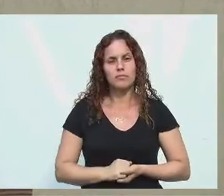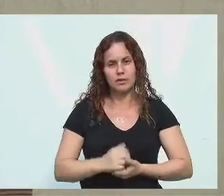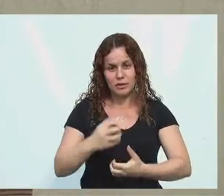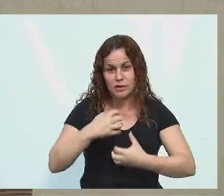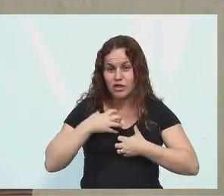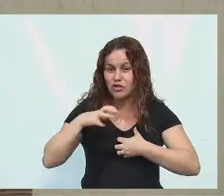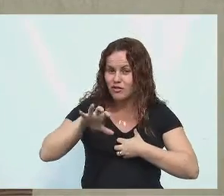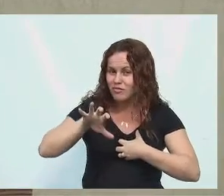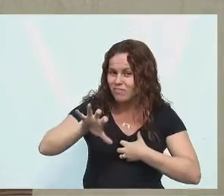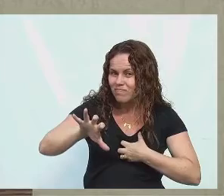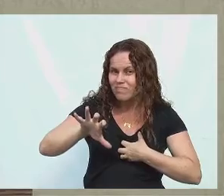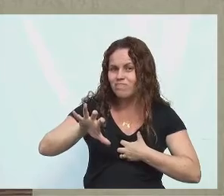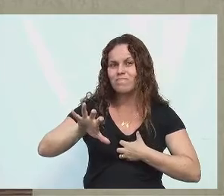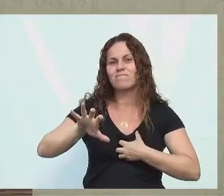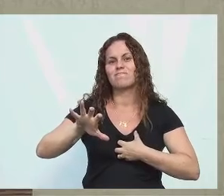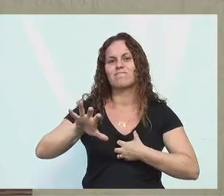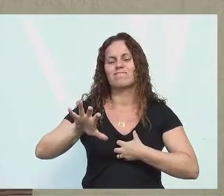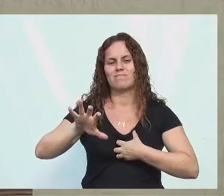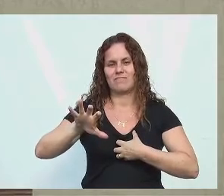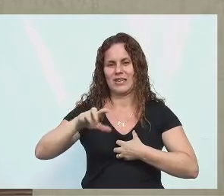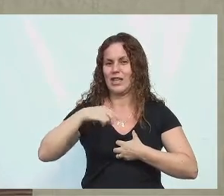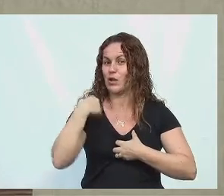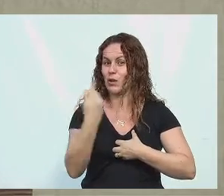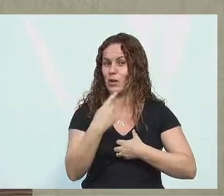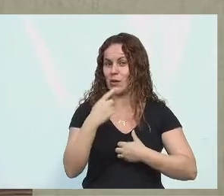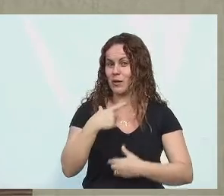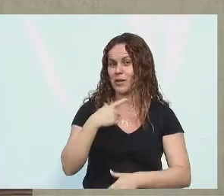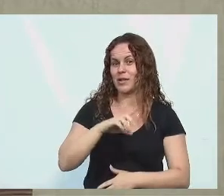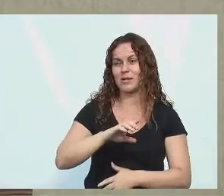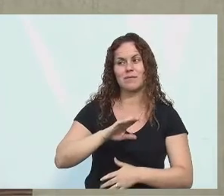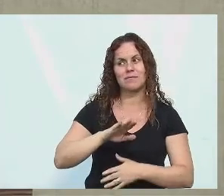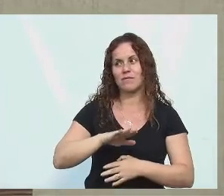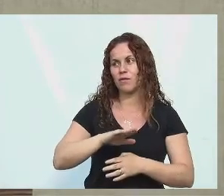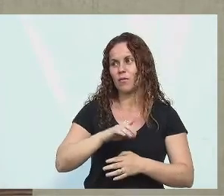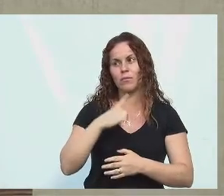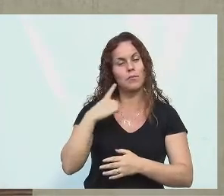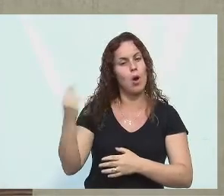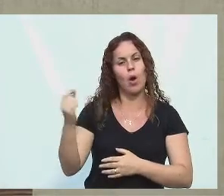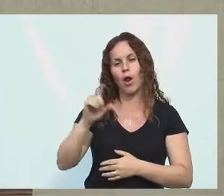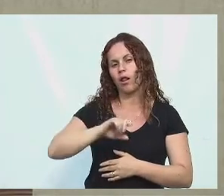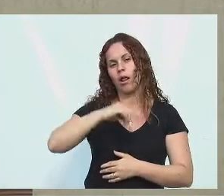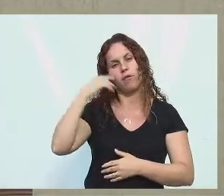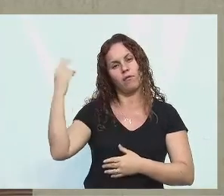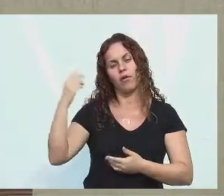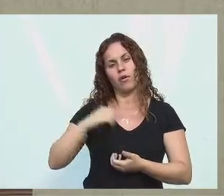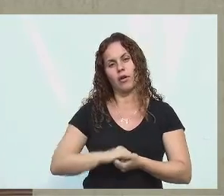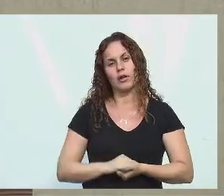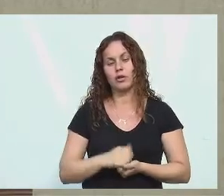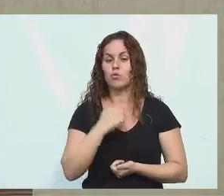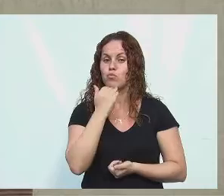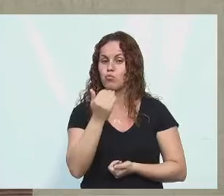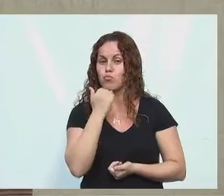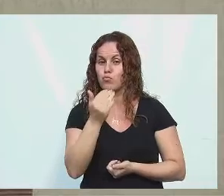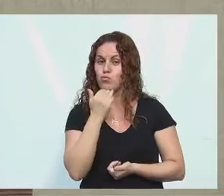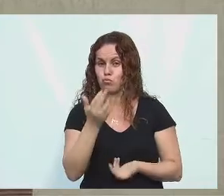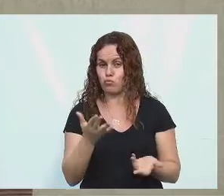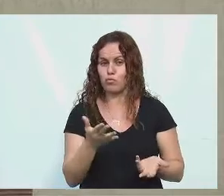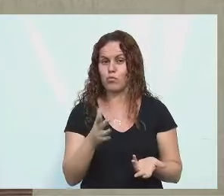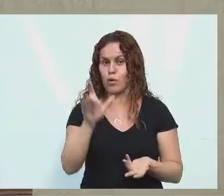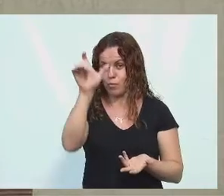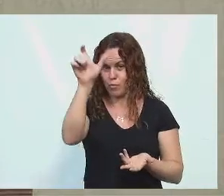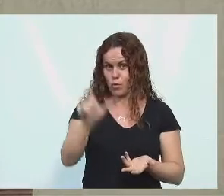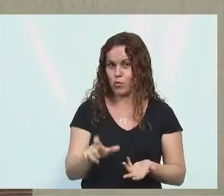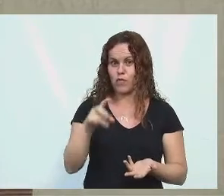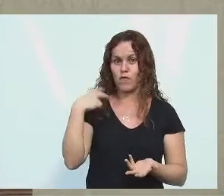E nós vamos estar lá fora. Nós vamos estar lá fora. Não adianta o camarada que quer ser eleger